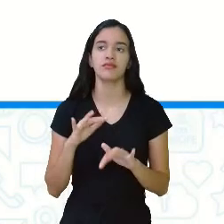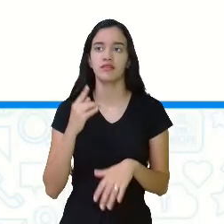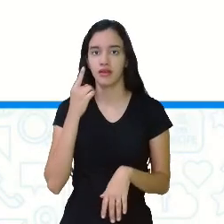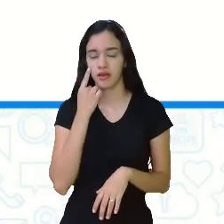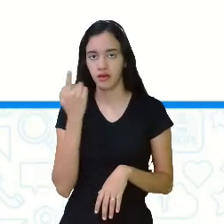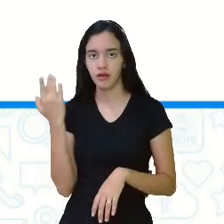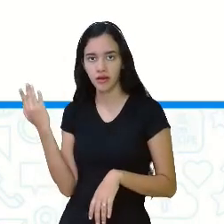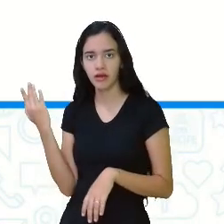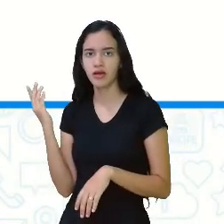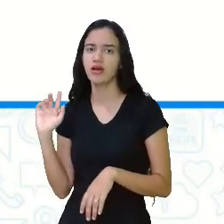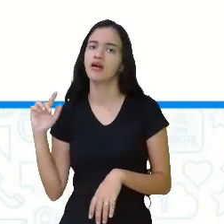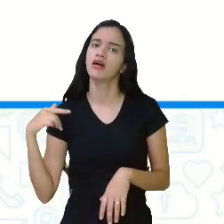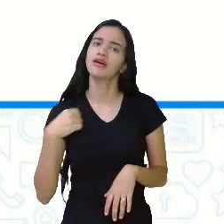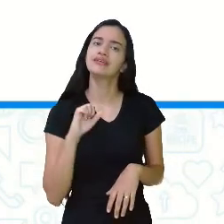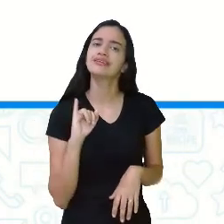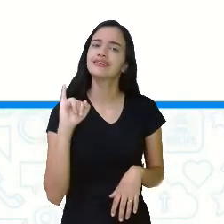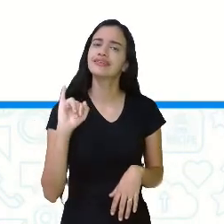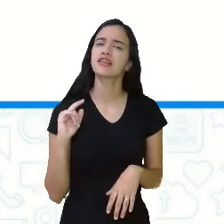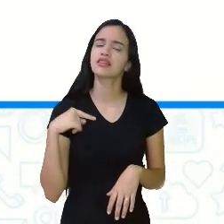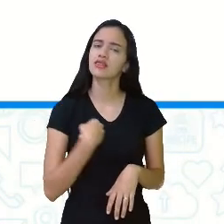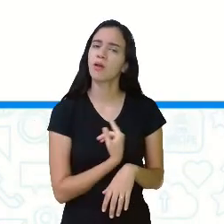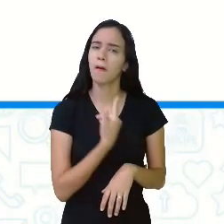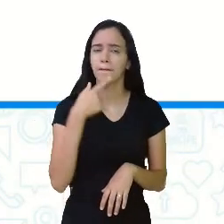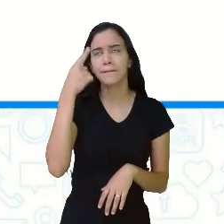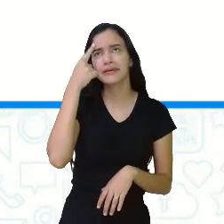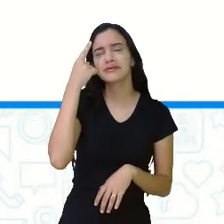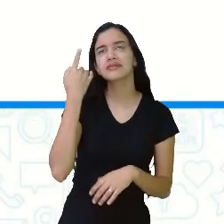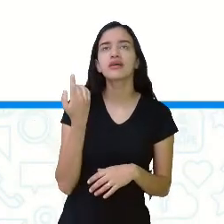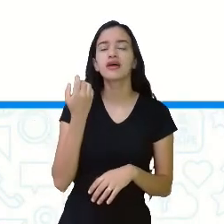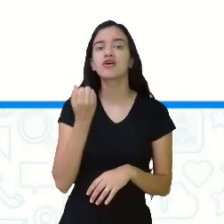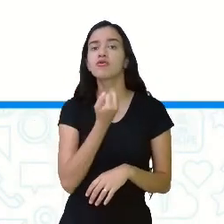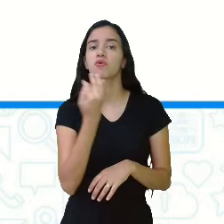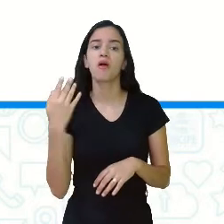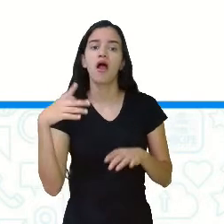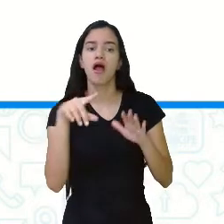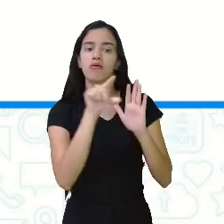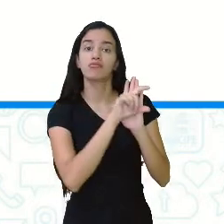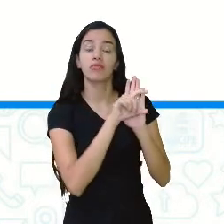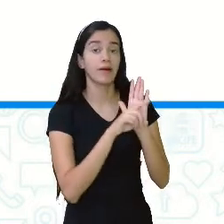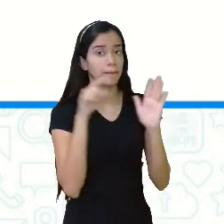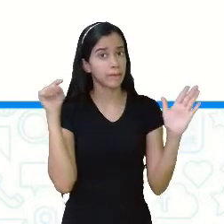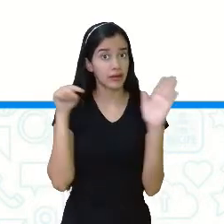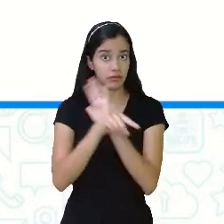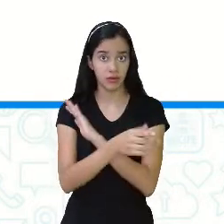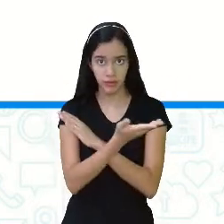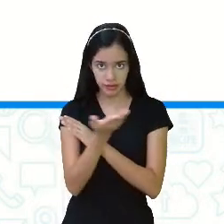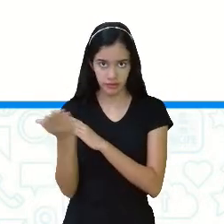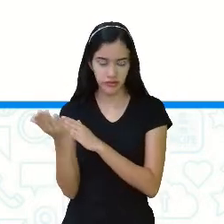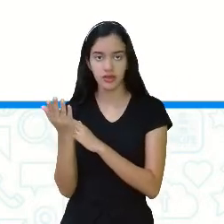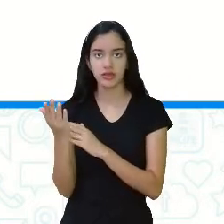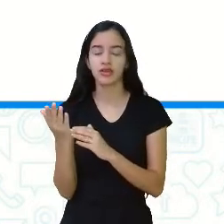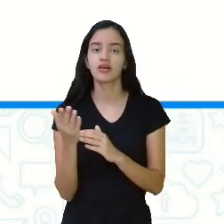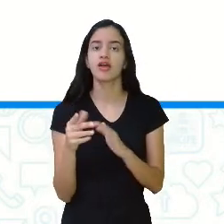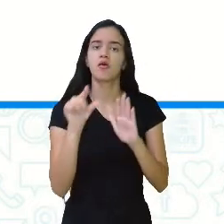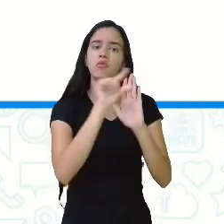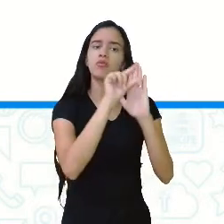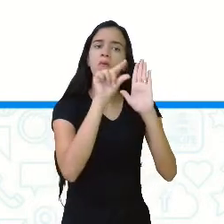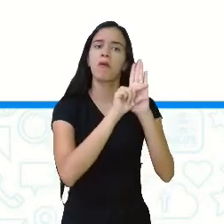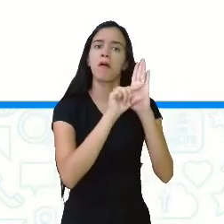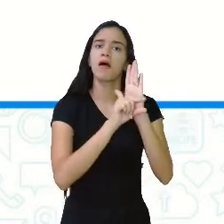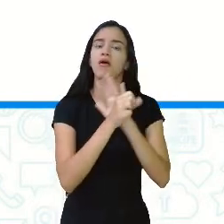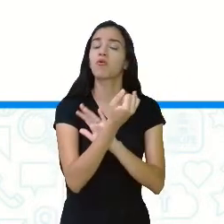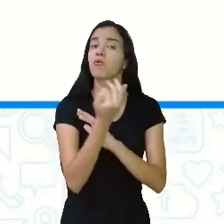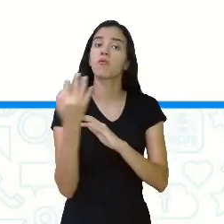aí. Se a gente pensar, quantos versos, a pergunta é para vocês, hein? Quantos versos